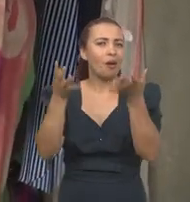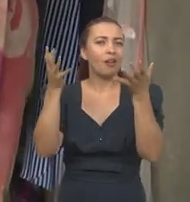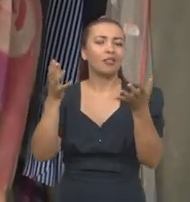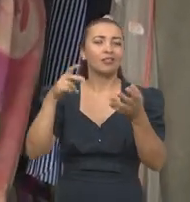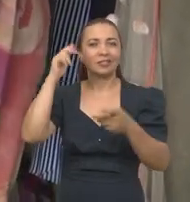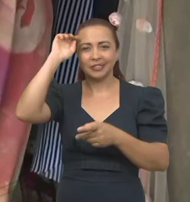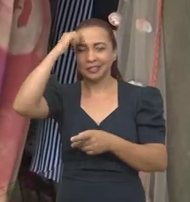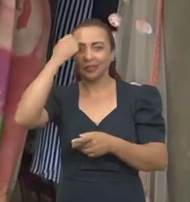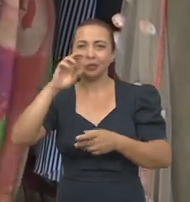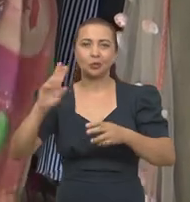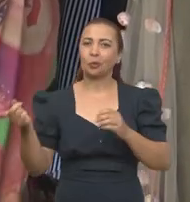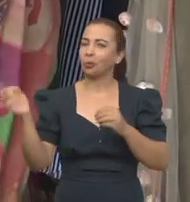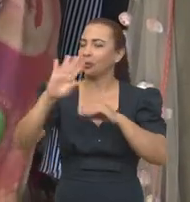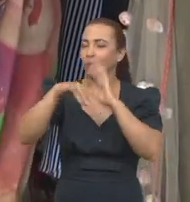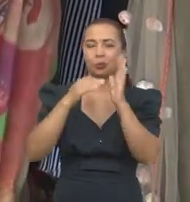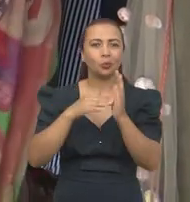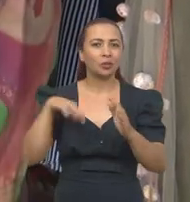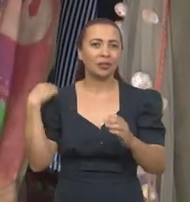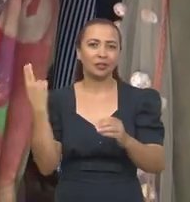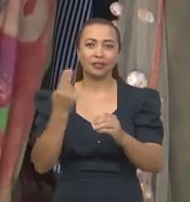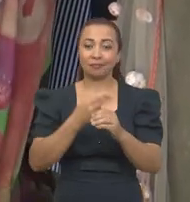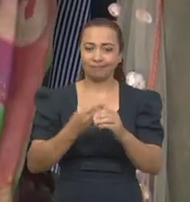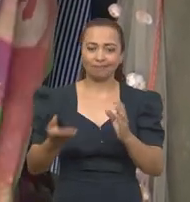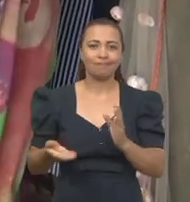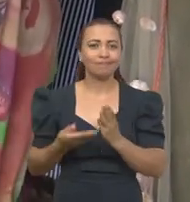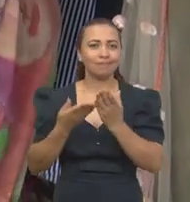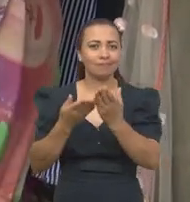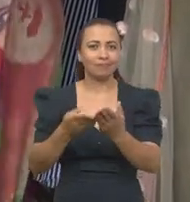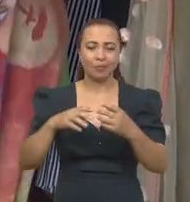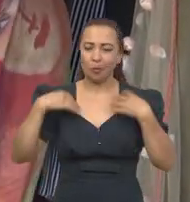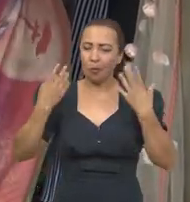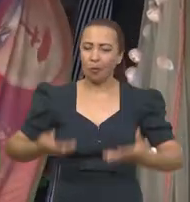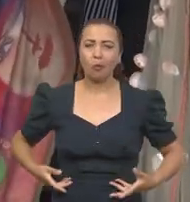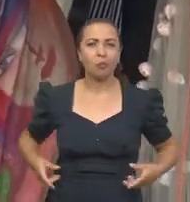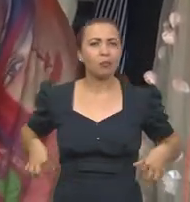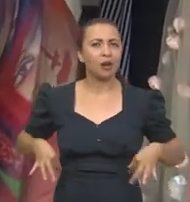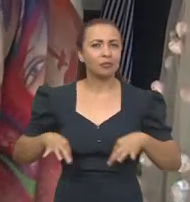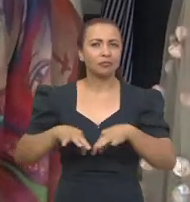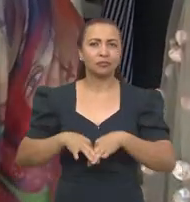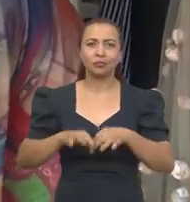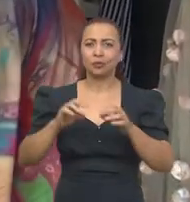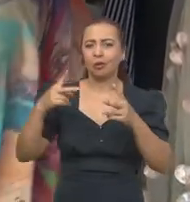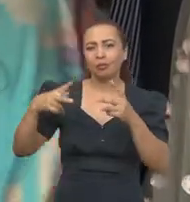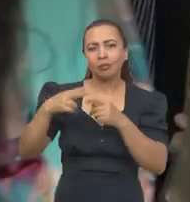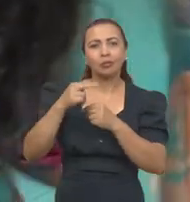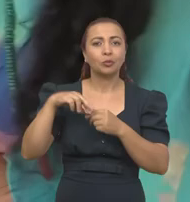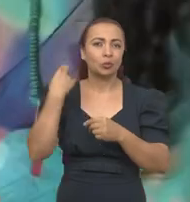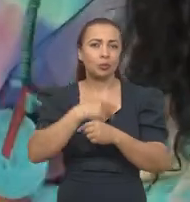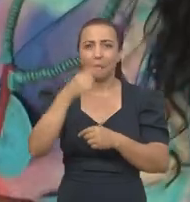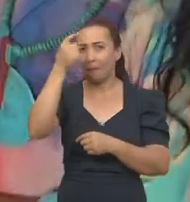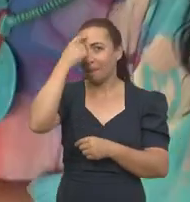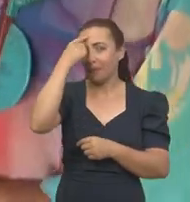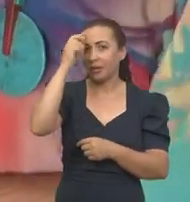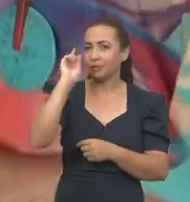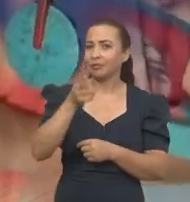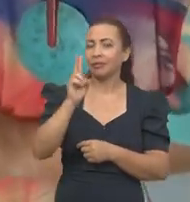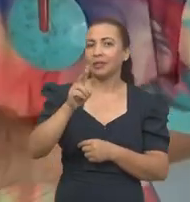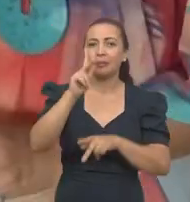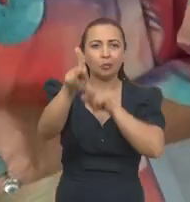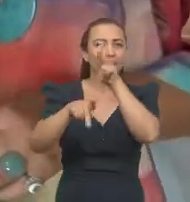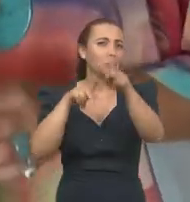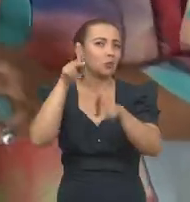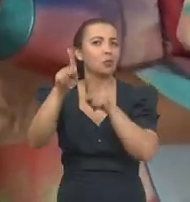então a gente traz tudo que a gente traz como viés de roupas acessórios recortes a gente sempre está pensando